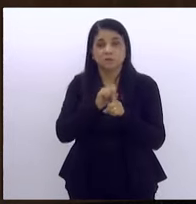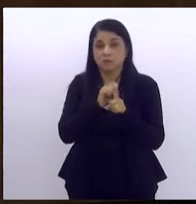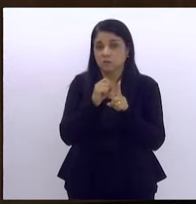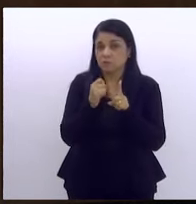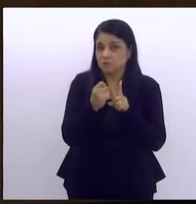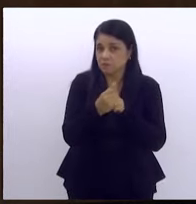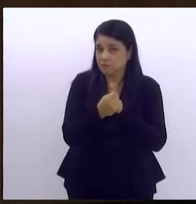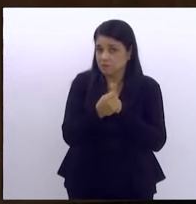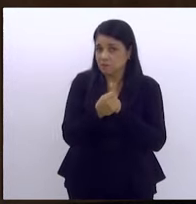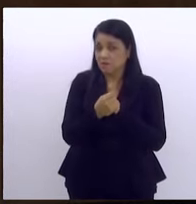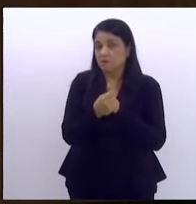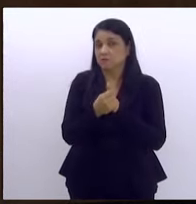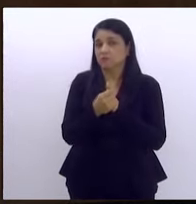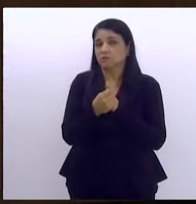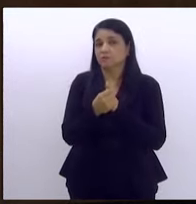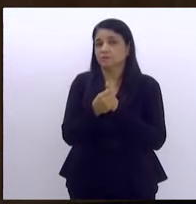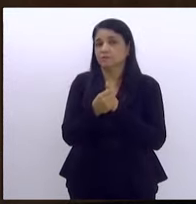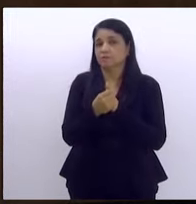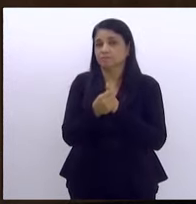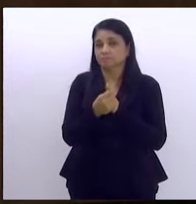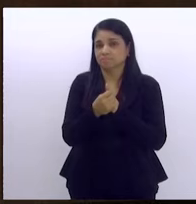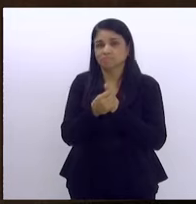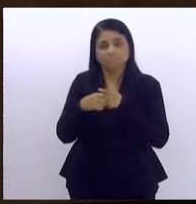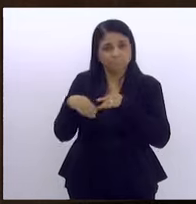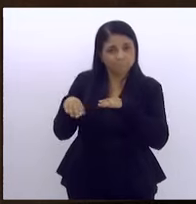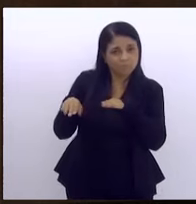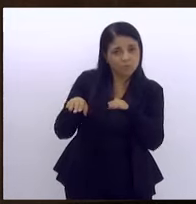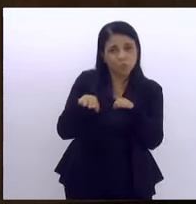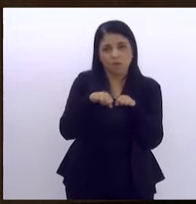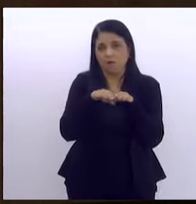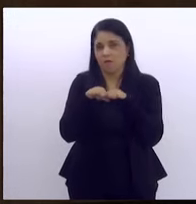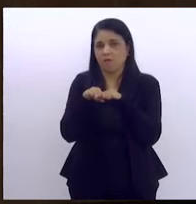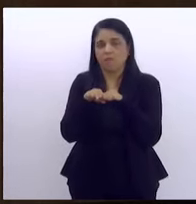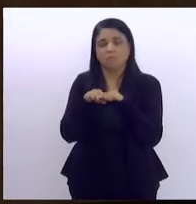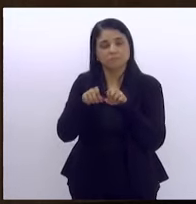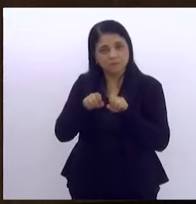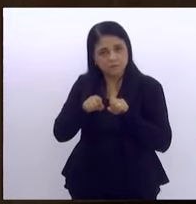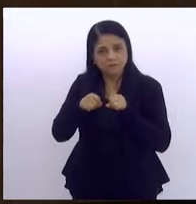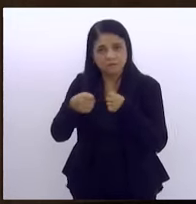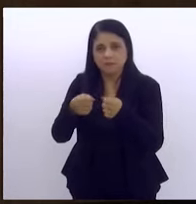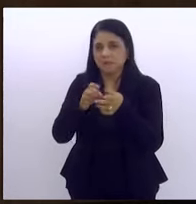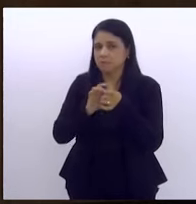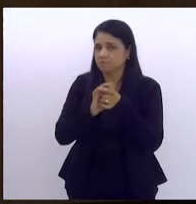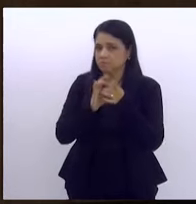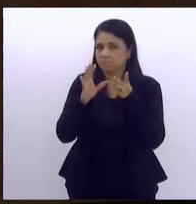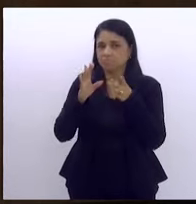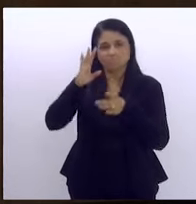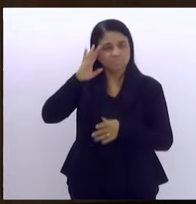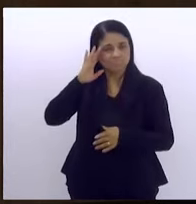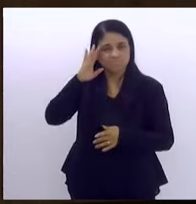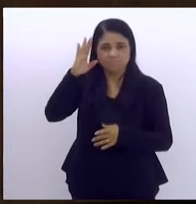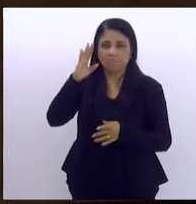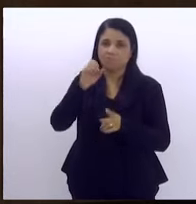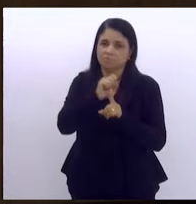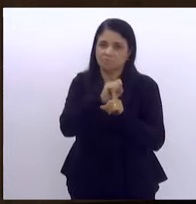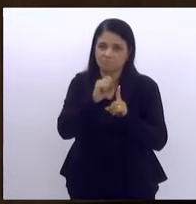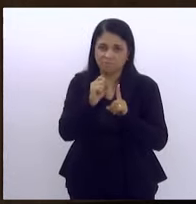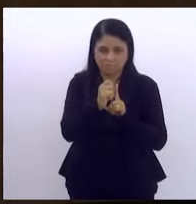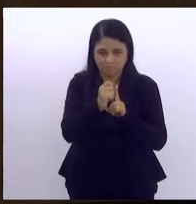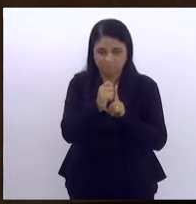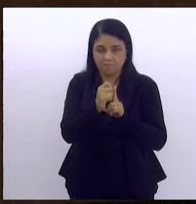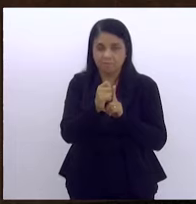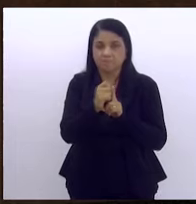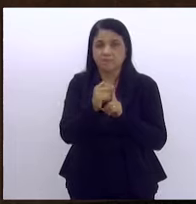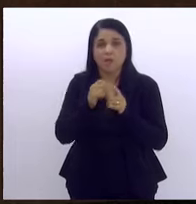sociedade minimamente próxima, igualitária, defenderá a democracia como uma premissa dessa sociedade. A gente